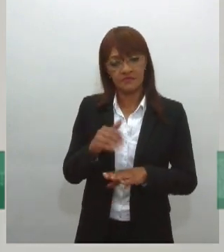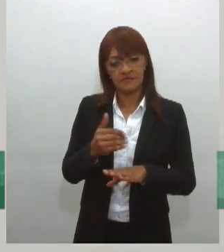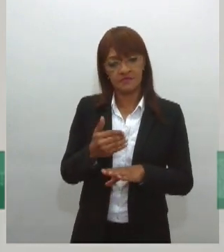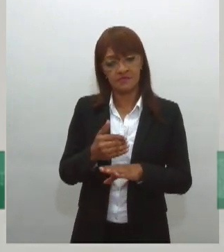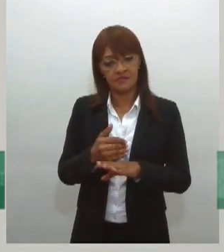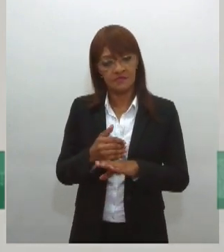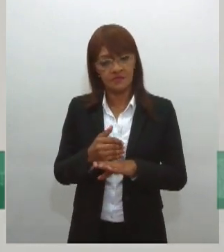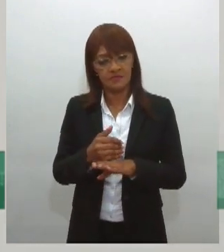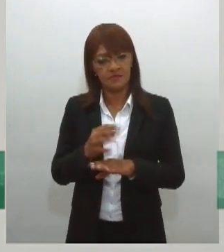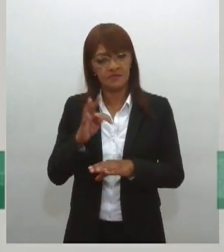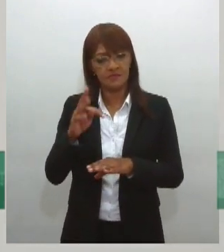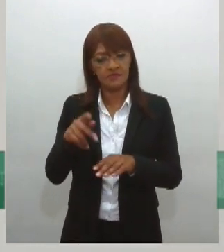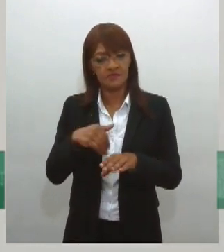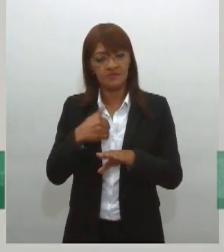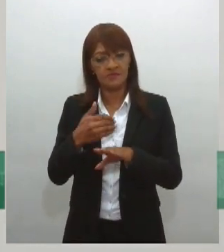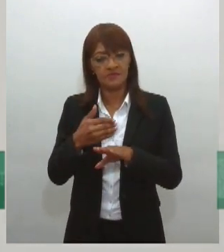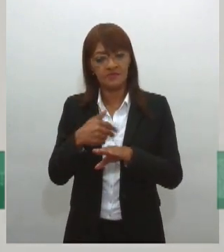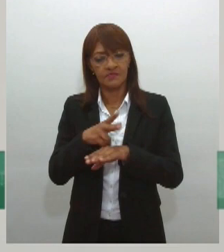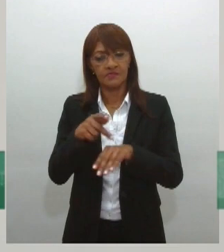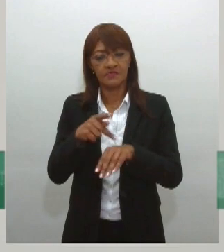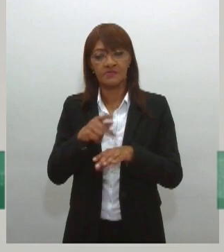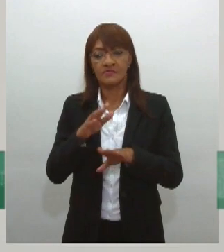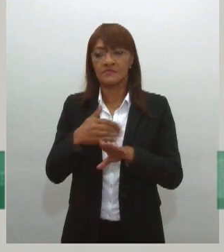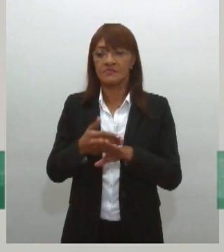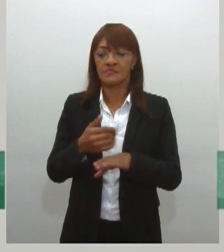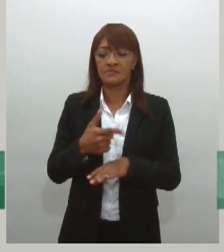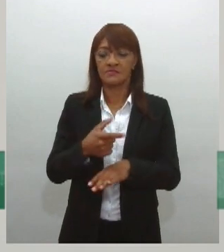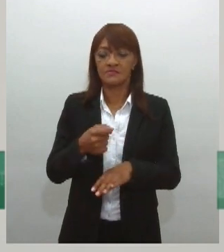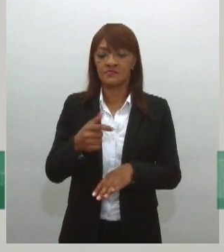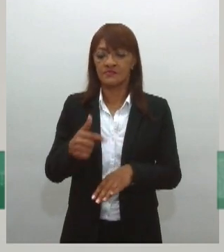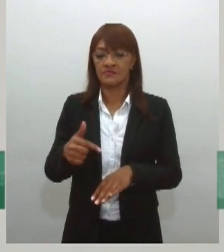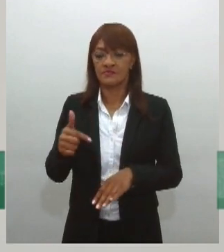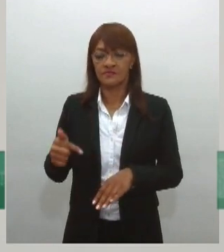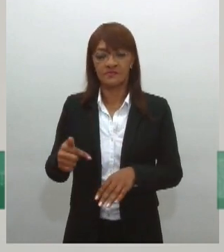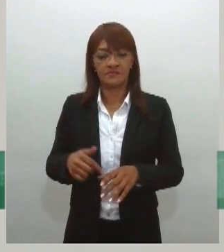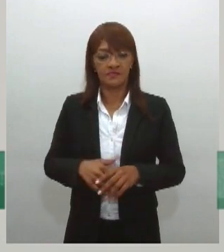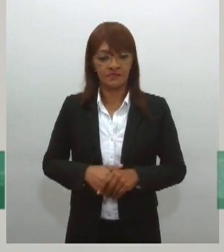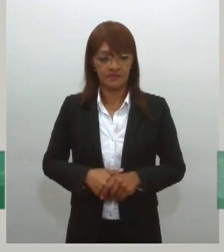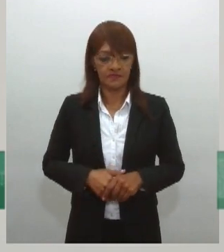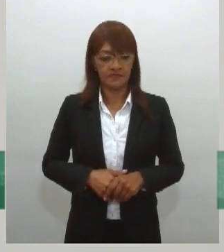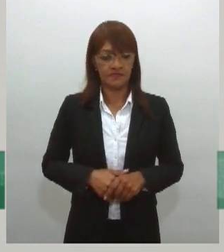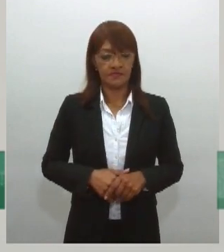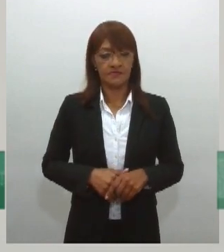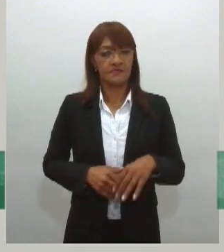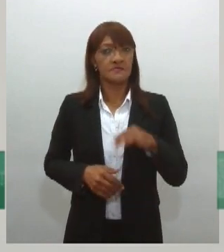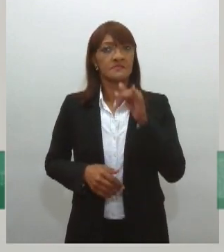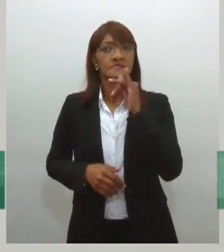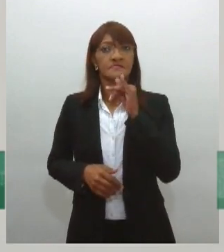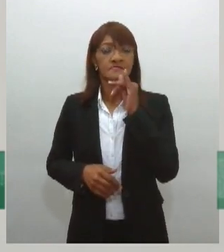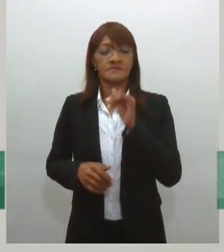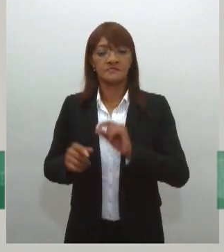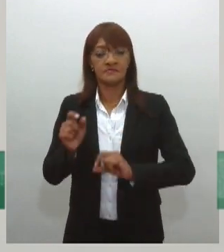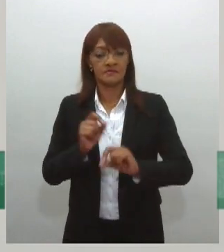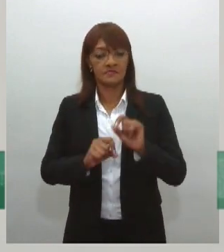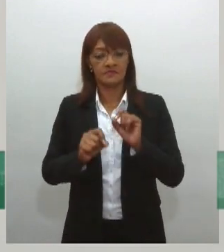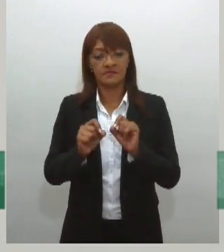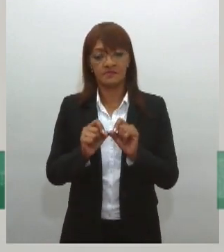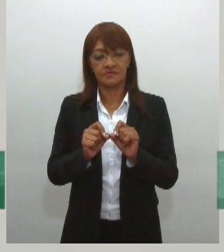até 2027. Então, só em 2023, por exemplo, nós tivemos